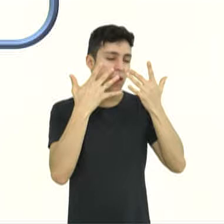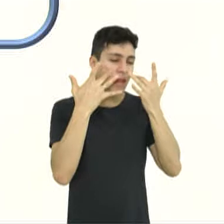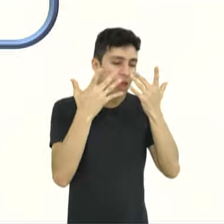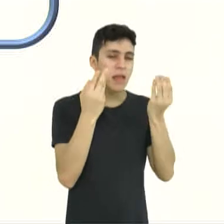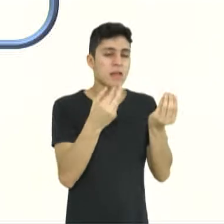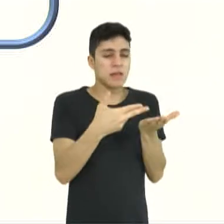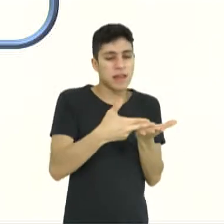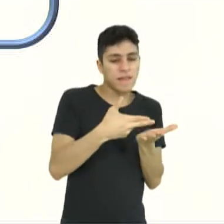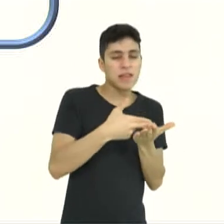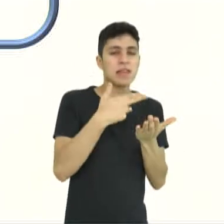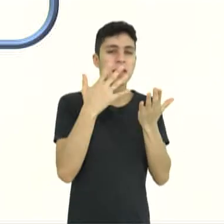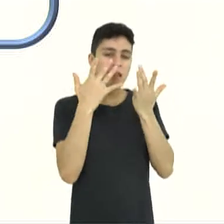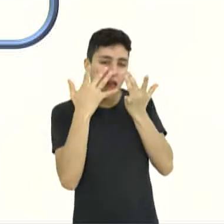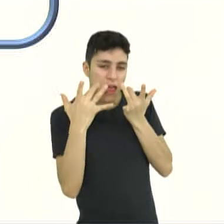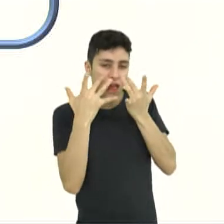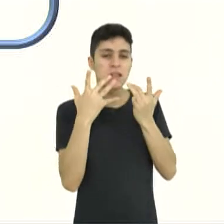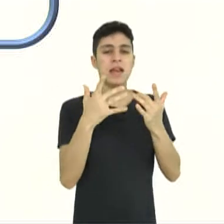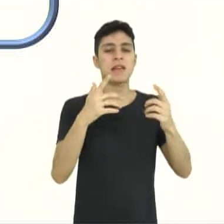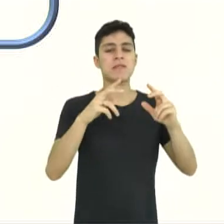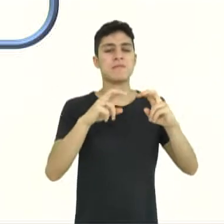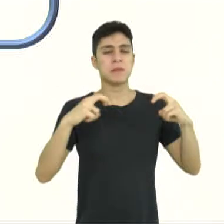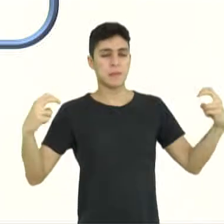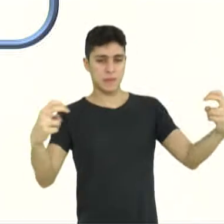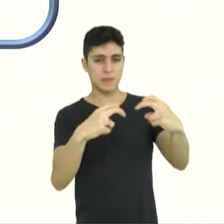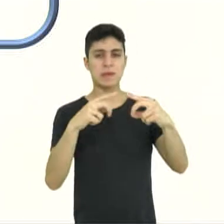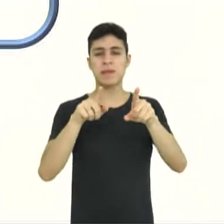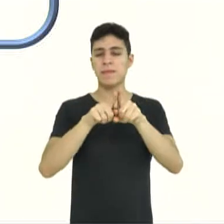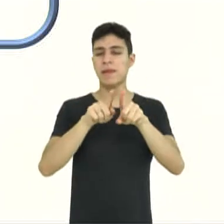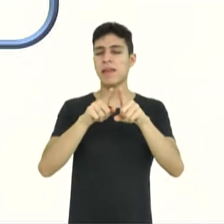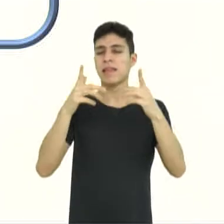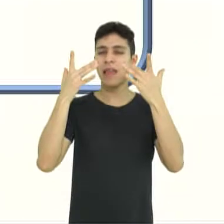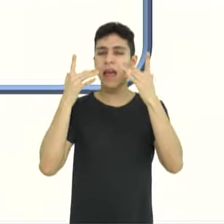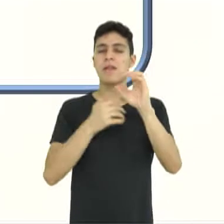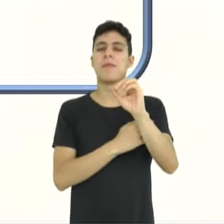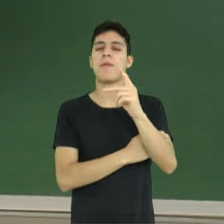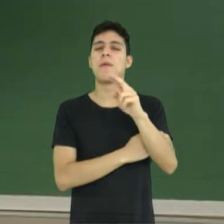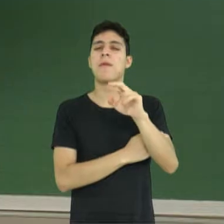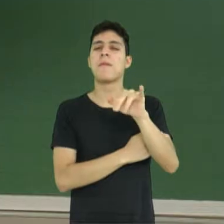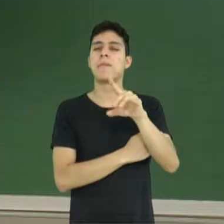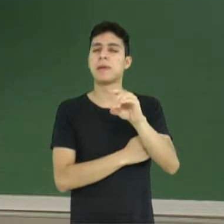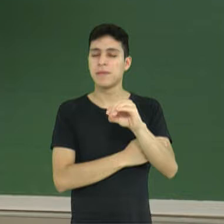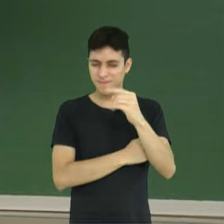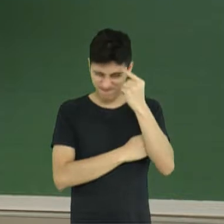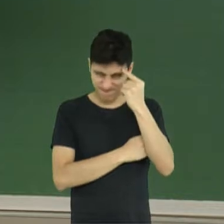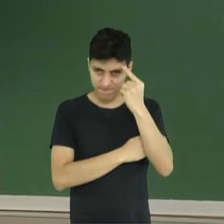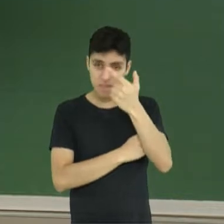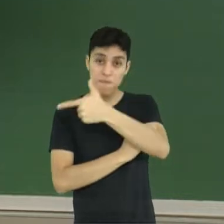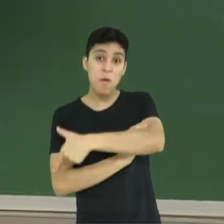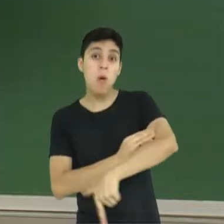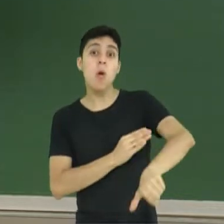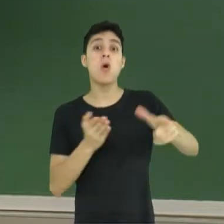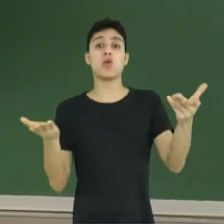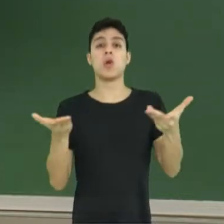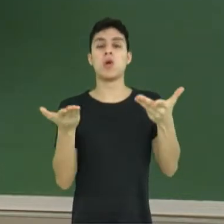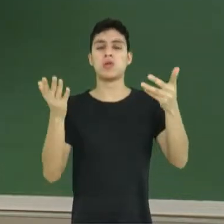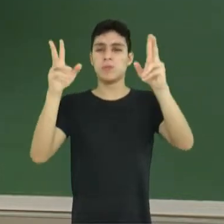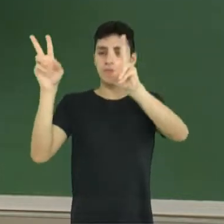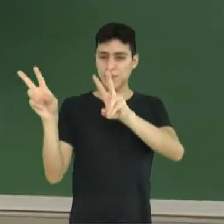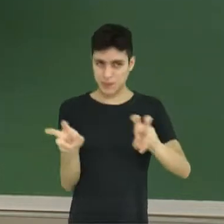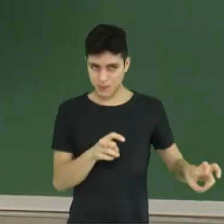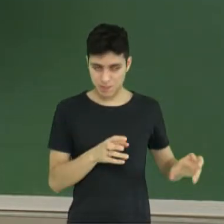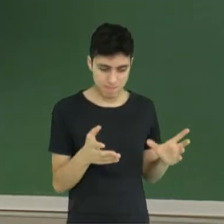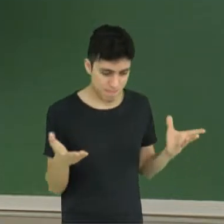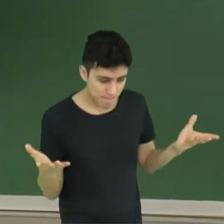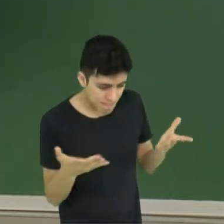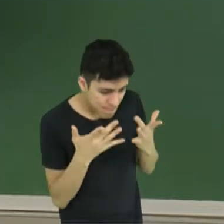de revista, o teatro de arena e o teatro do oprimido. Hoje o lance vai ser outro. Vamos falar